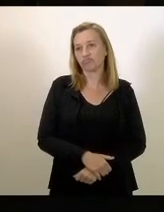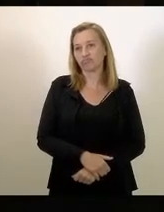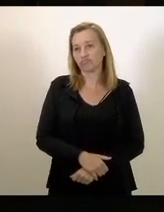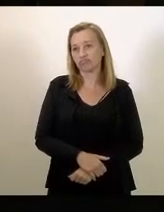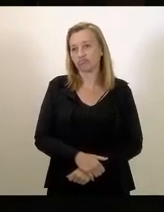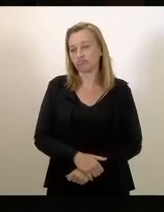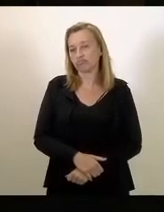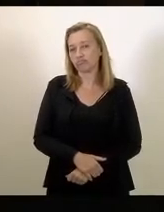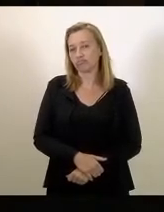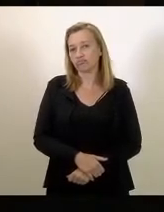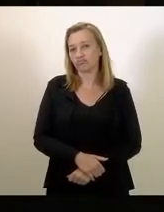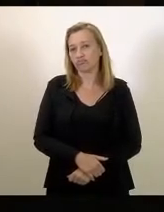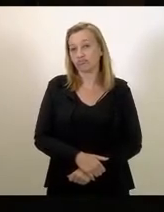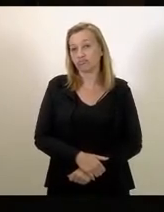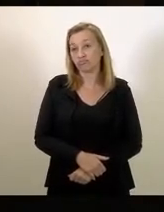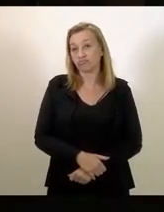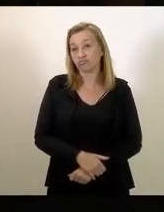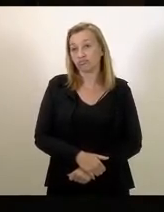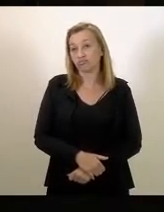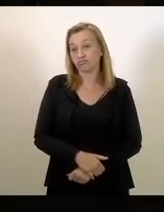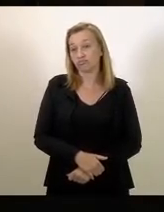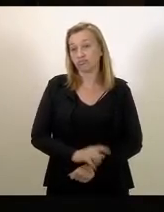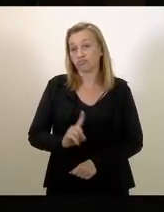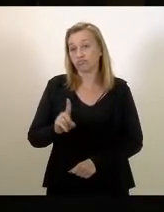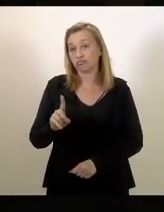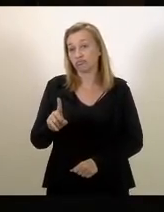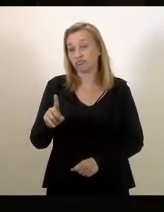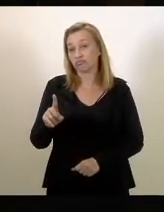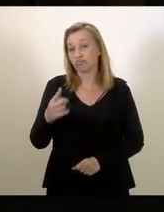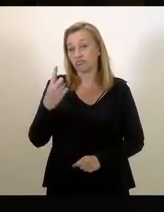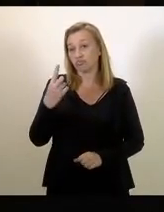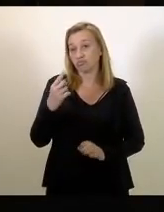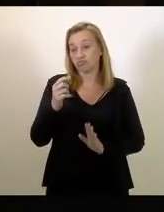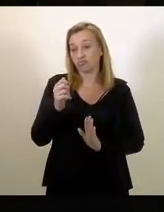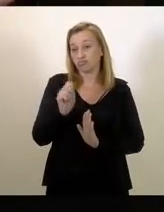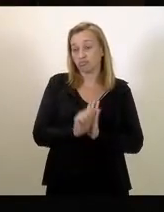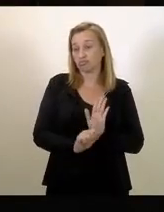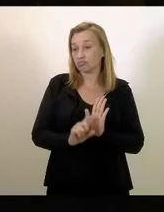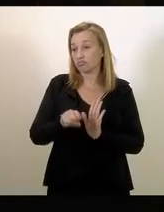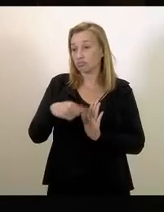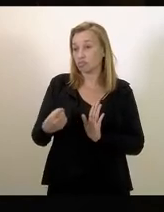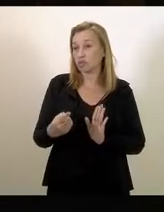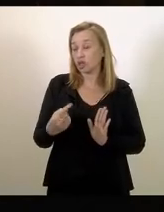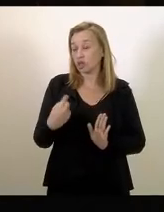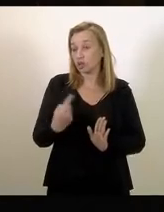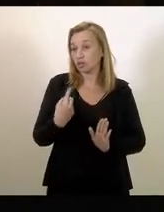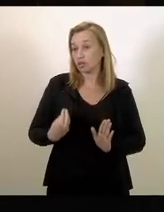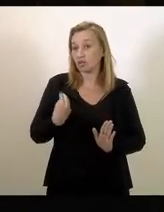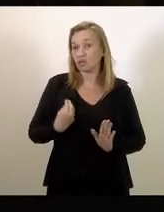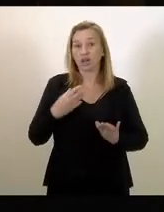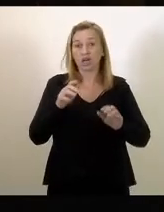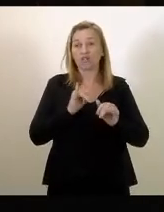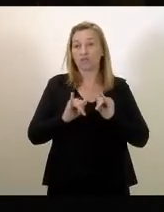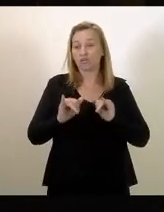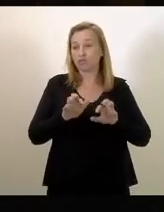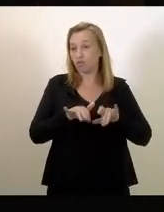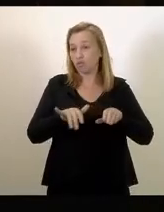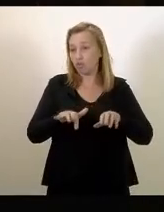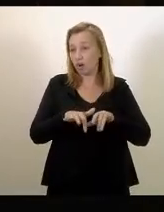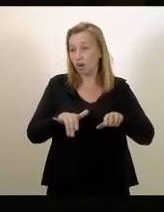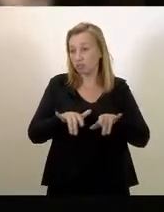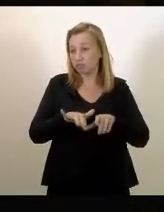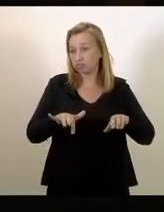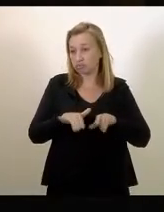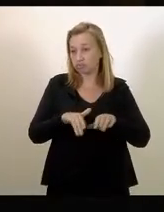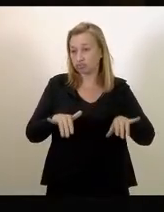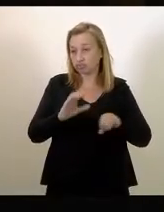das transformações um século depois que é isso que nós estamos vivendo é isso é a informática é a computação